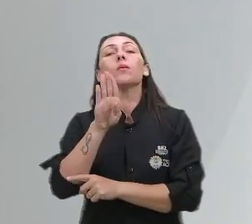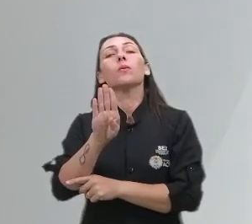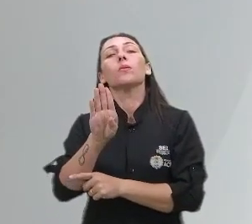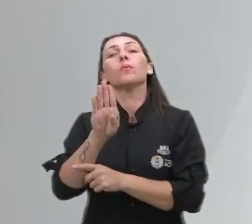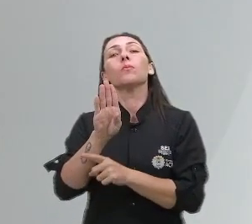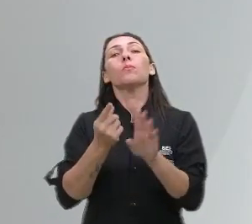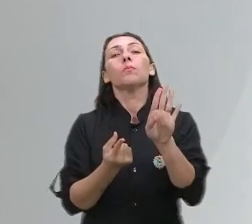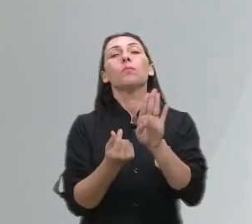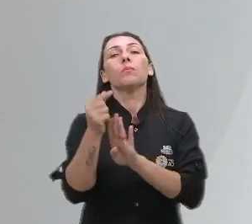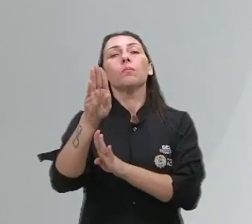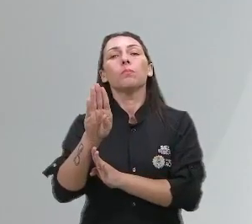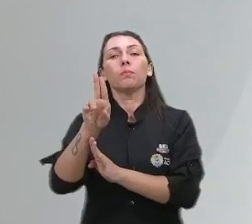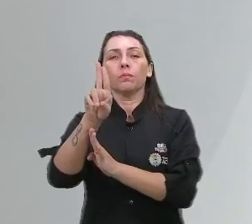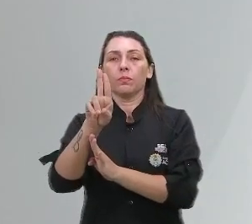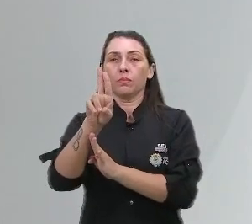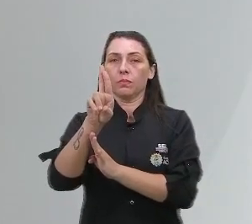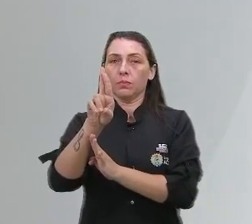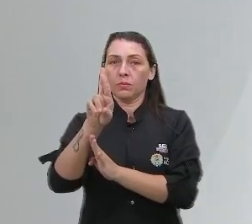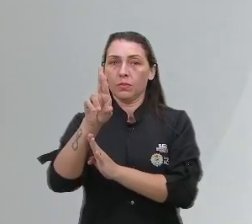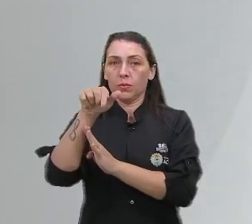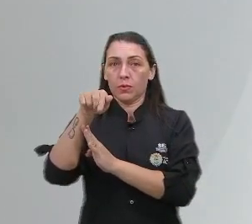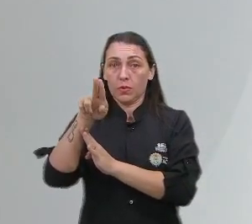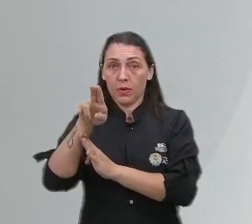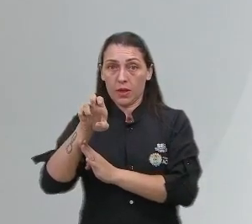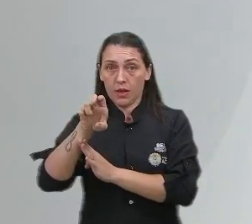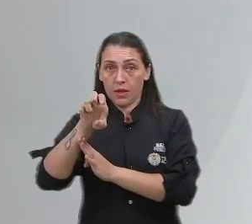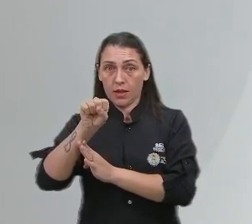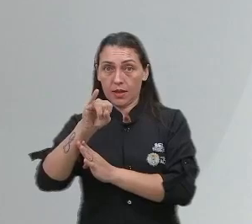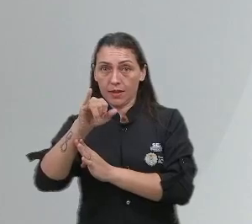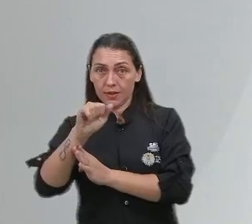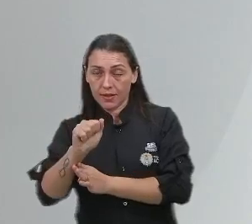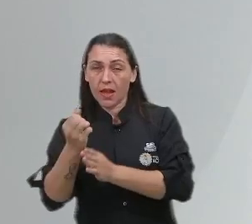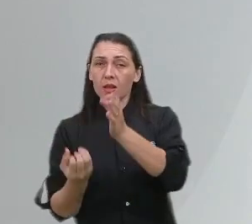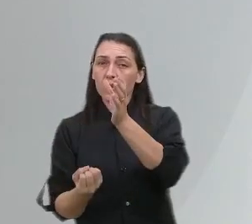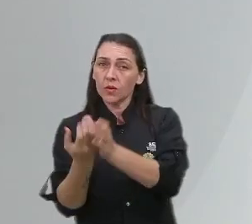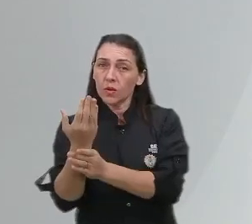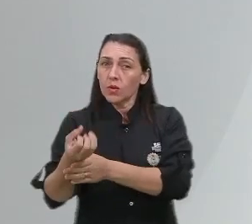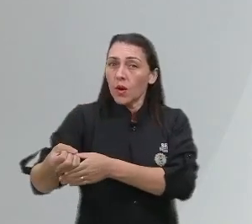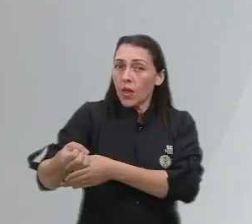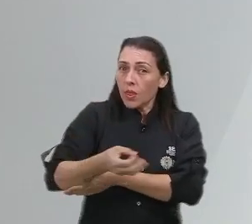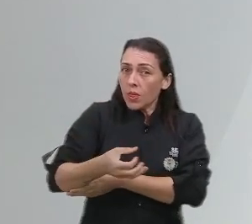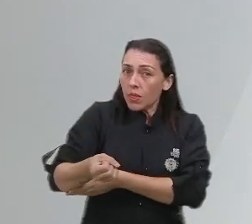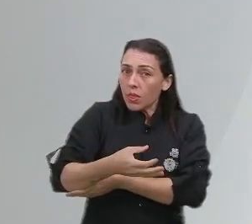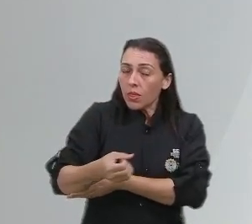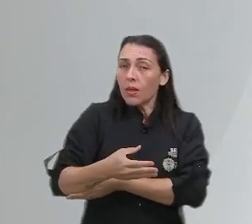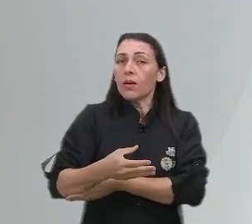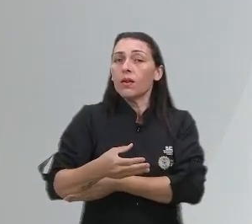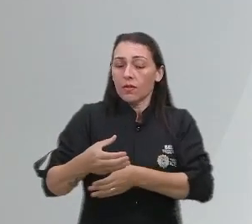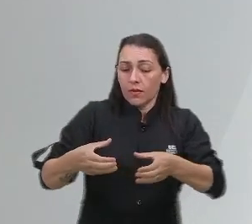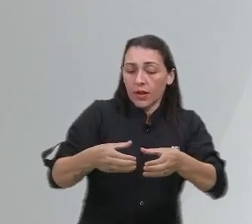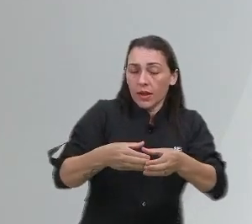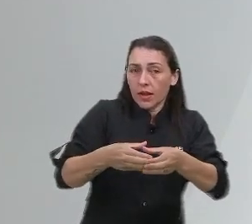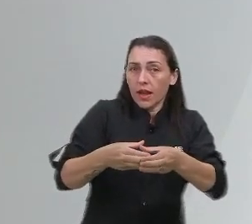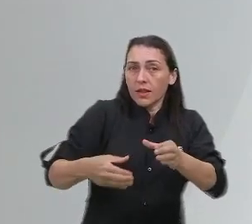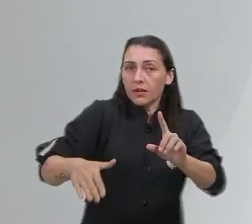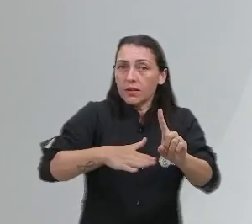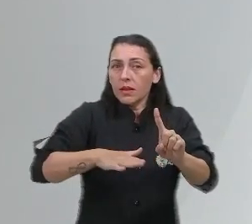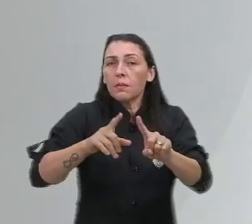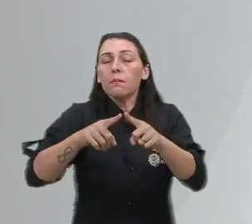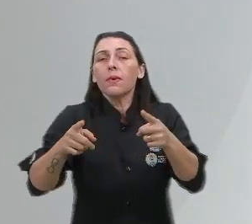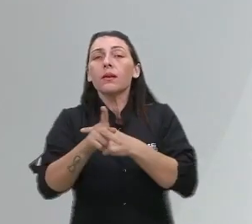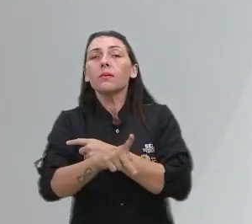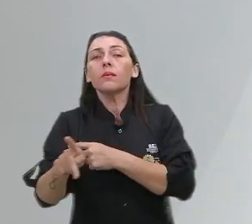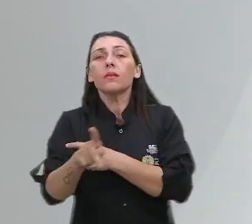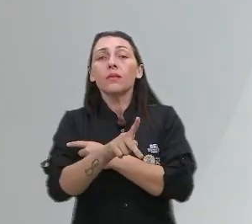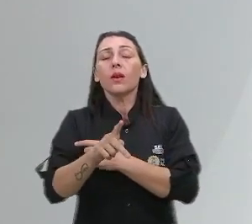burguesia. Pessoal, é interessante falar que a burguesia ela surge como uma nova classe social. Mas, professora, ela